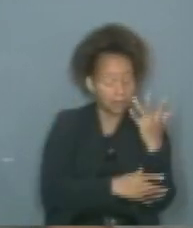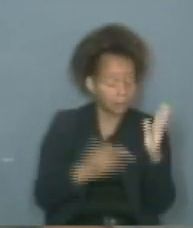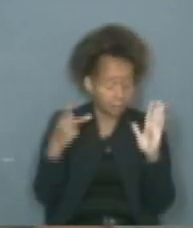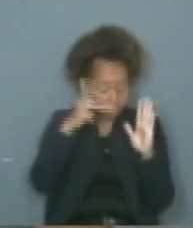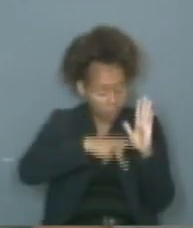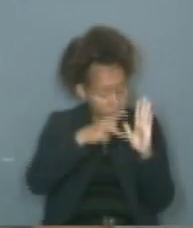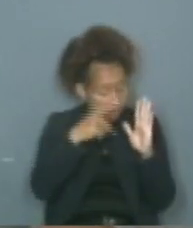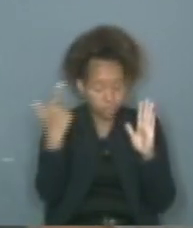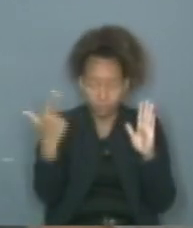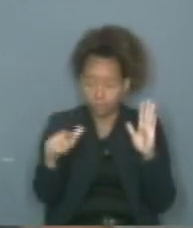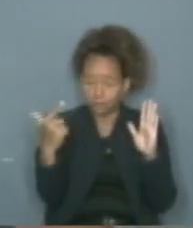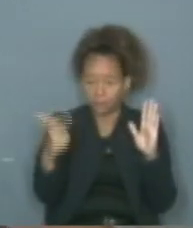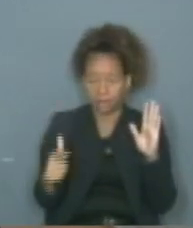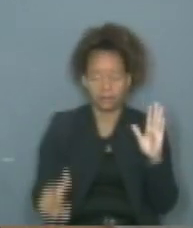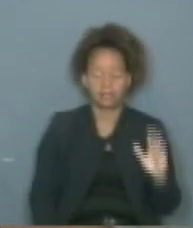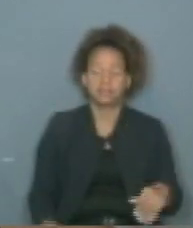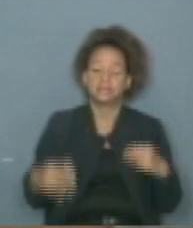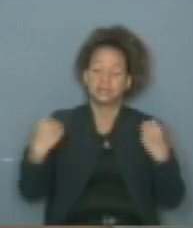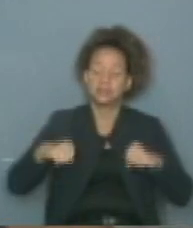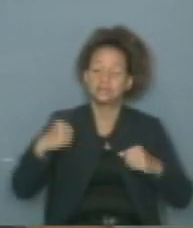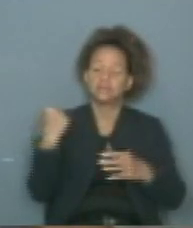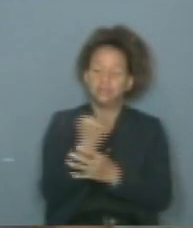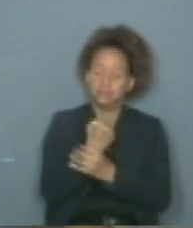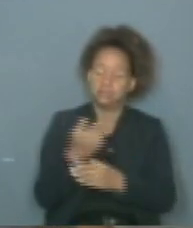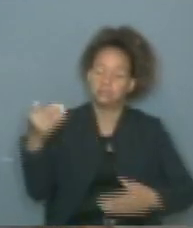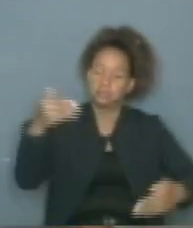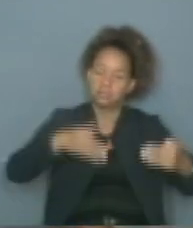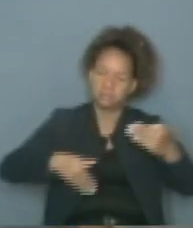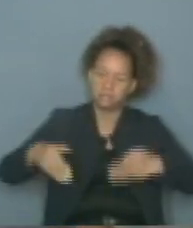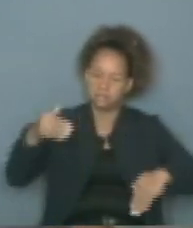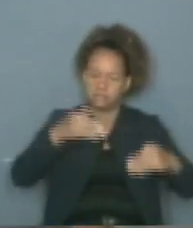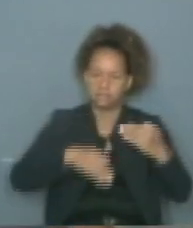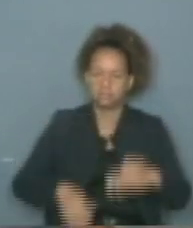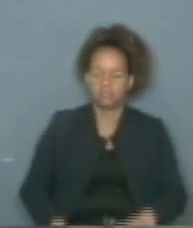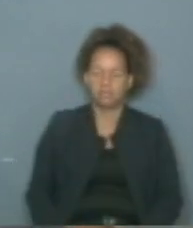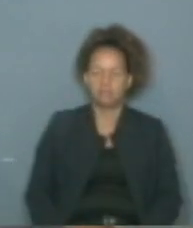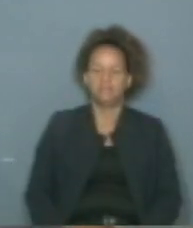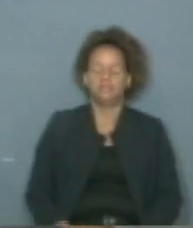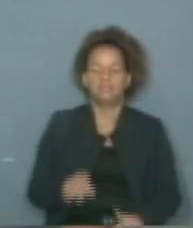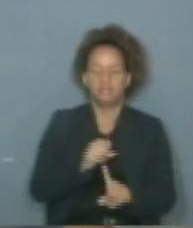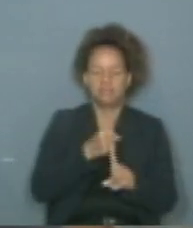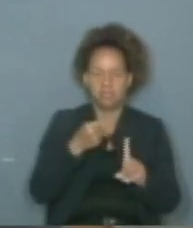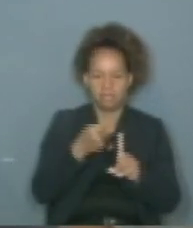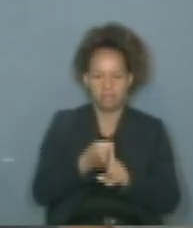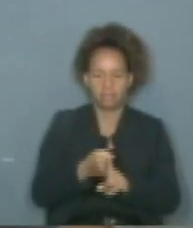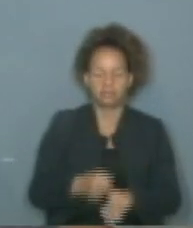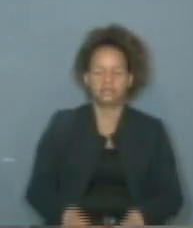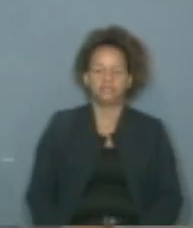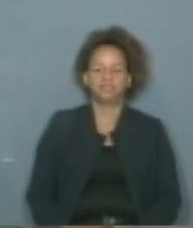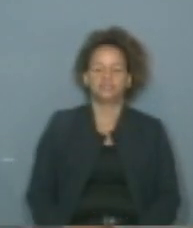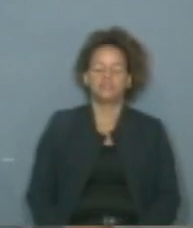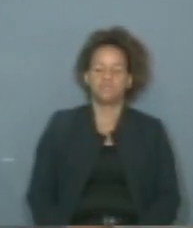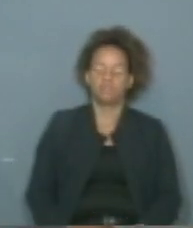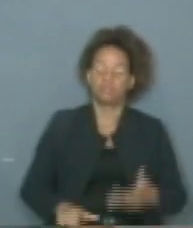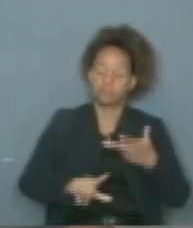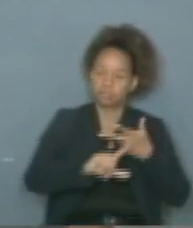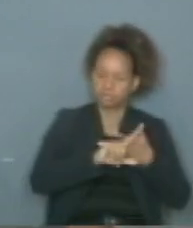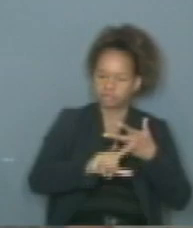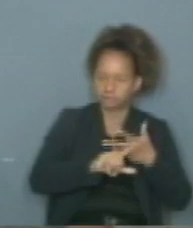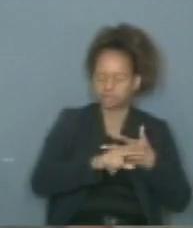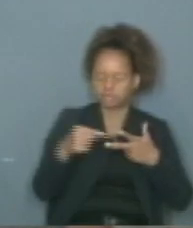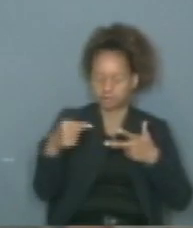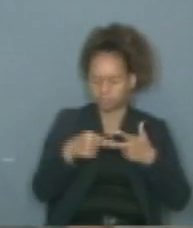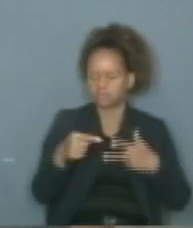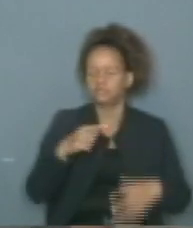prevê. É preciso garantir participação social. O Executivo